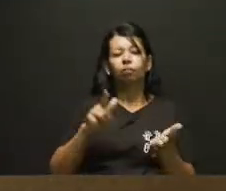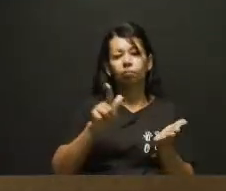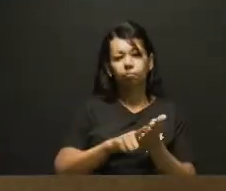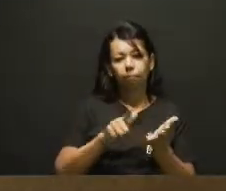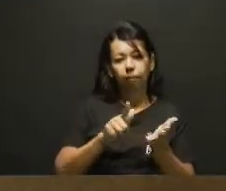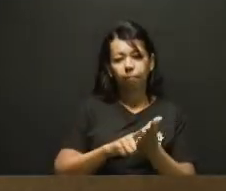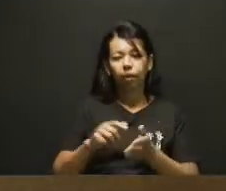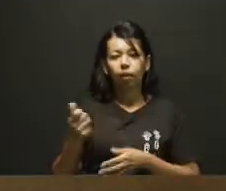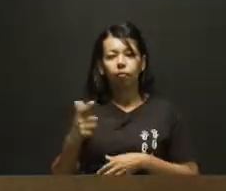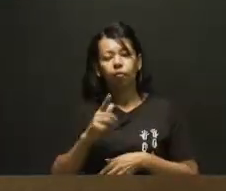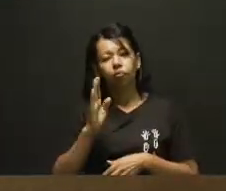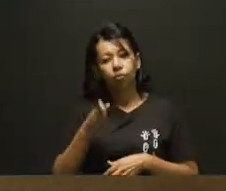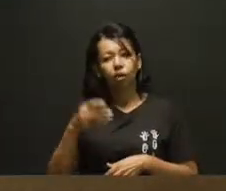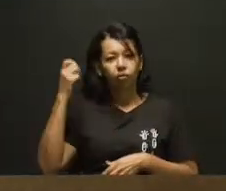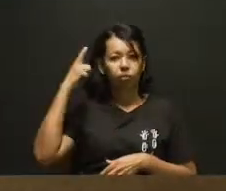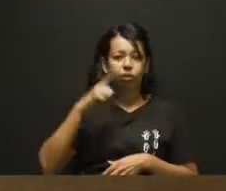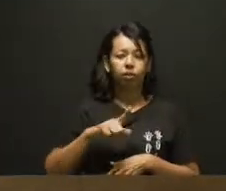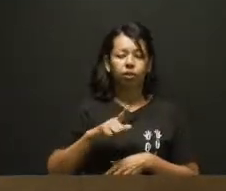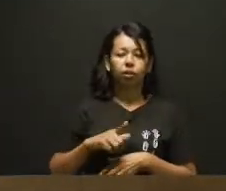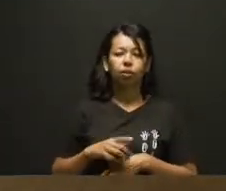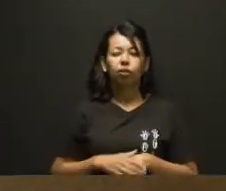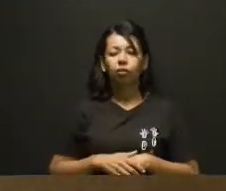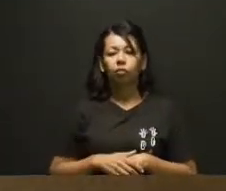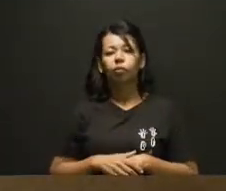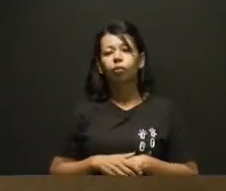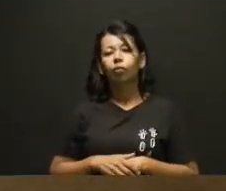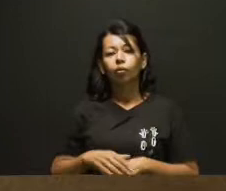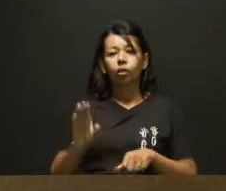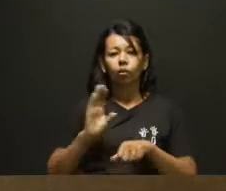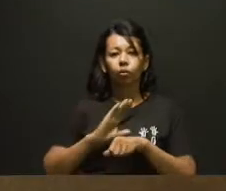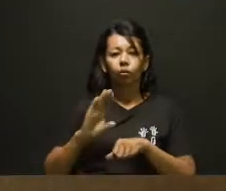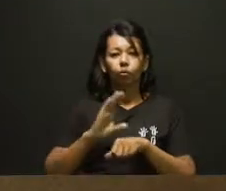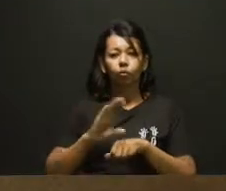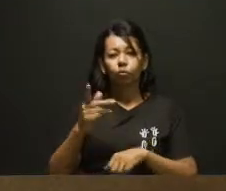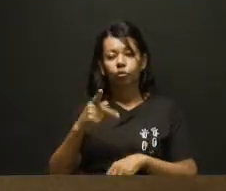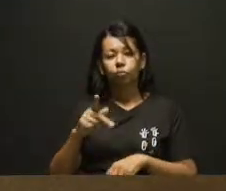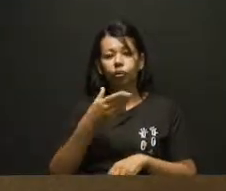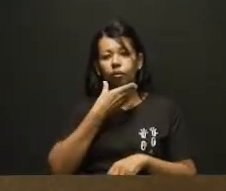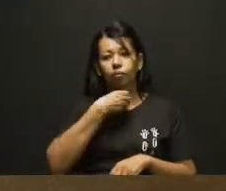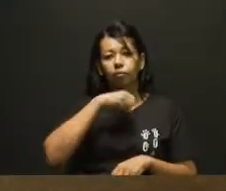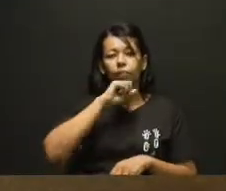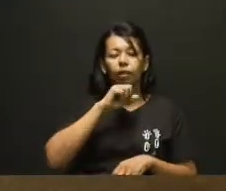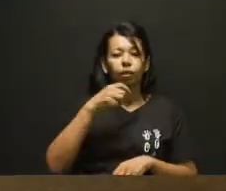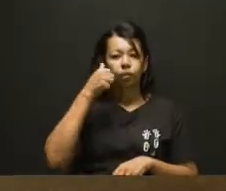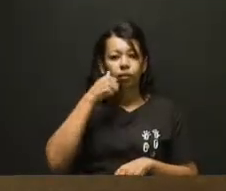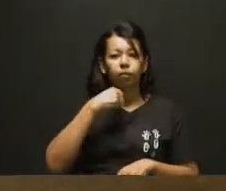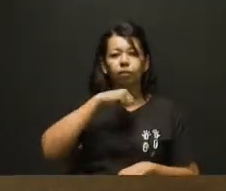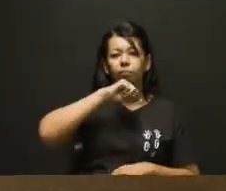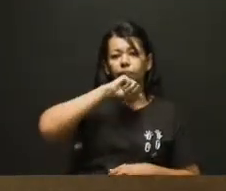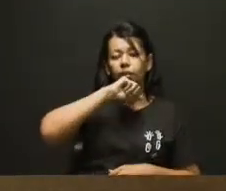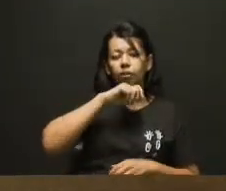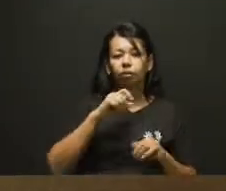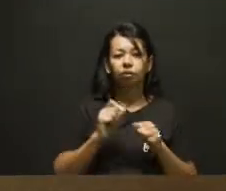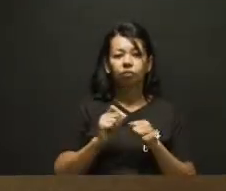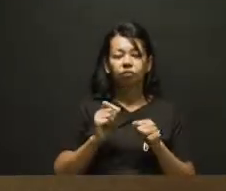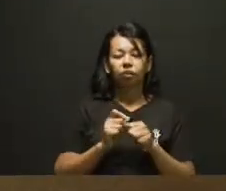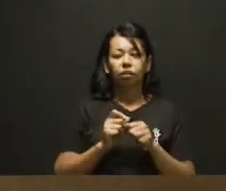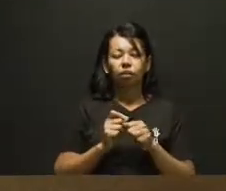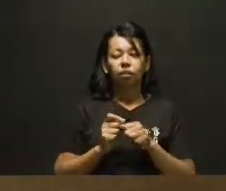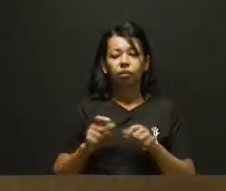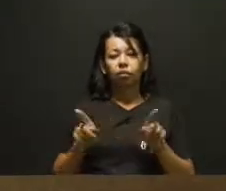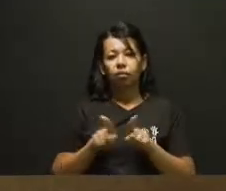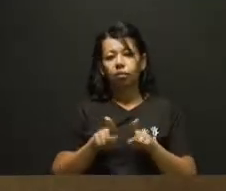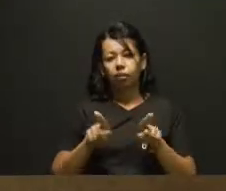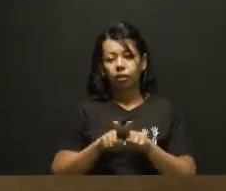tiramos né geração de renda osso para os pais e as mães que faz a feira também de